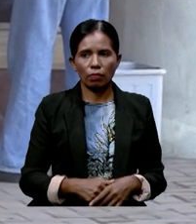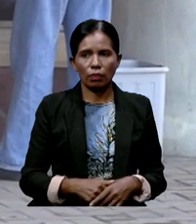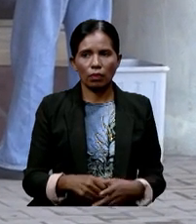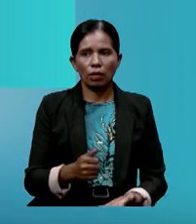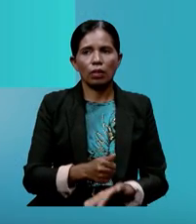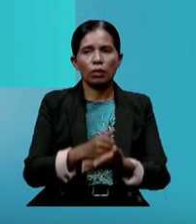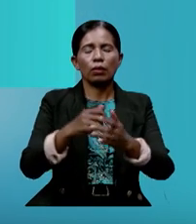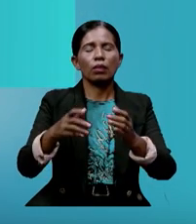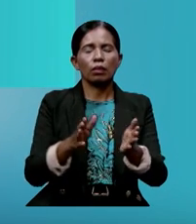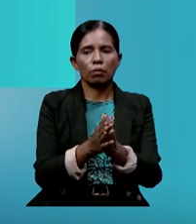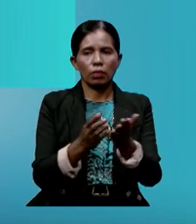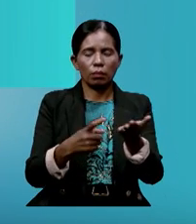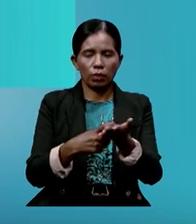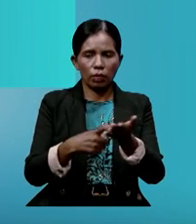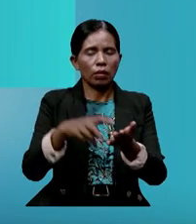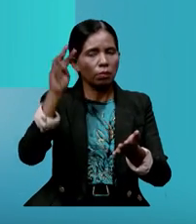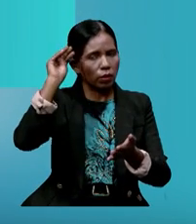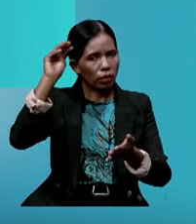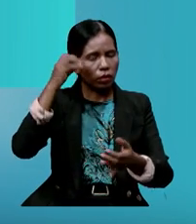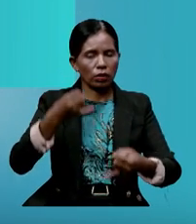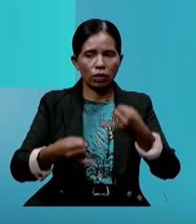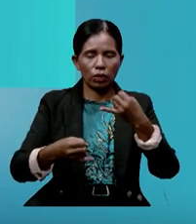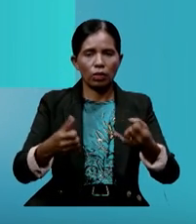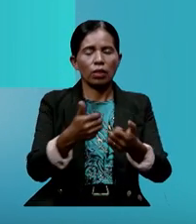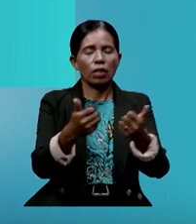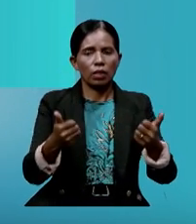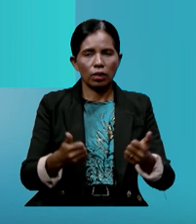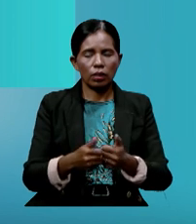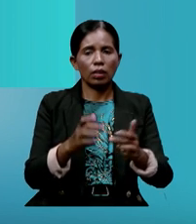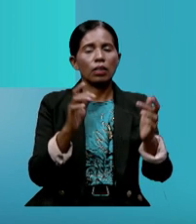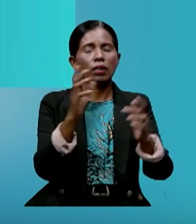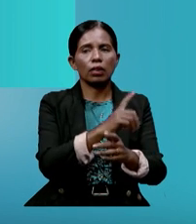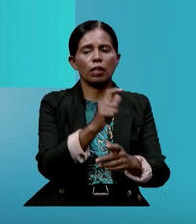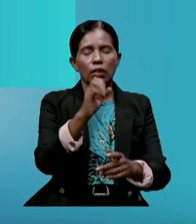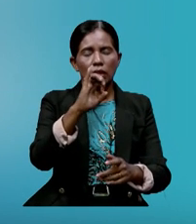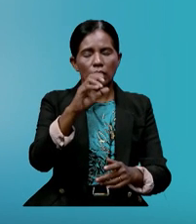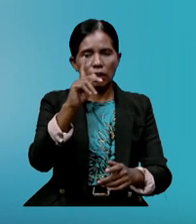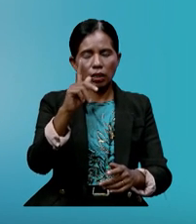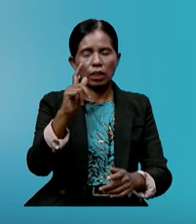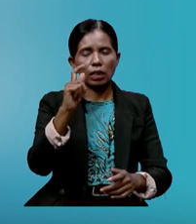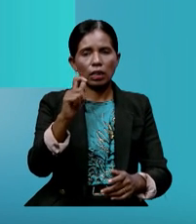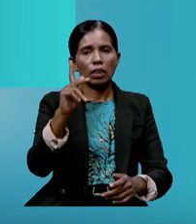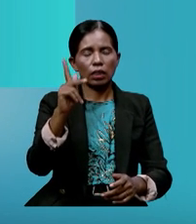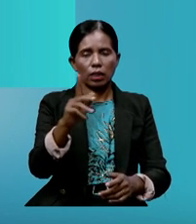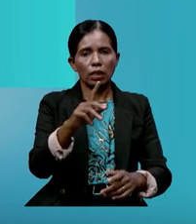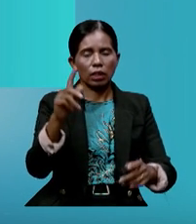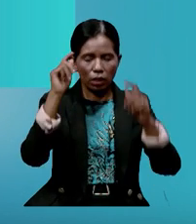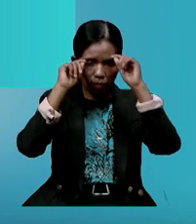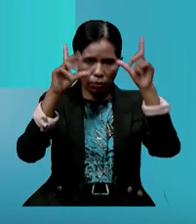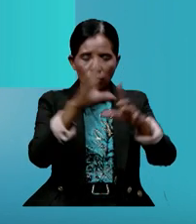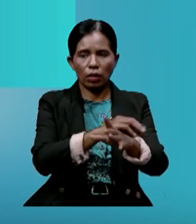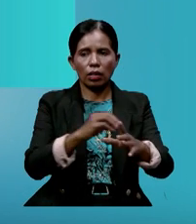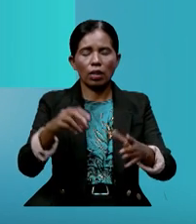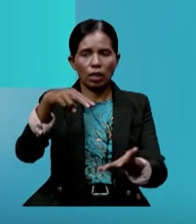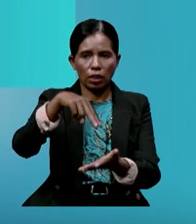Atendimento passaporte online no Ministério de Justiça, na Agência de Tecnologia Informática, na Comunicação, CATIC Timor,